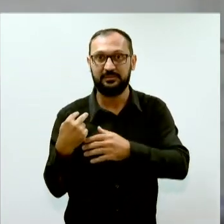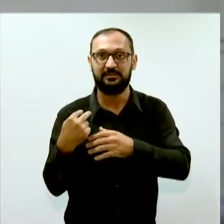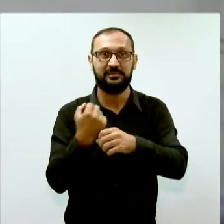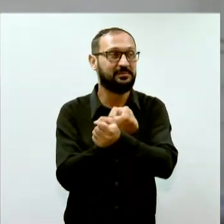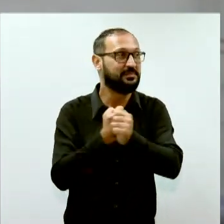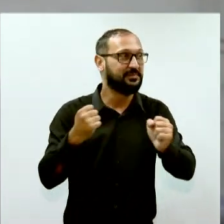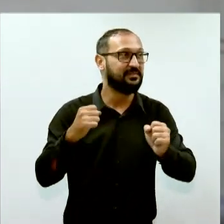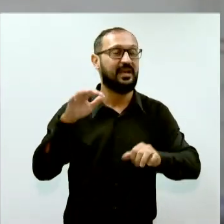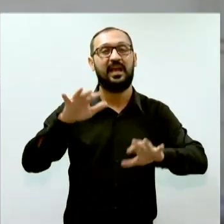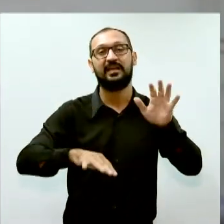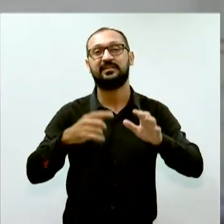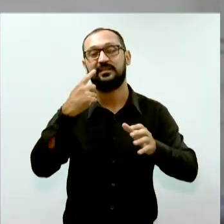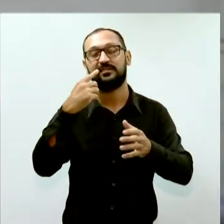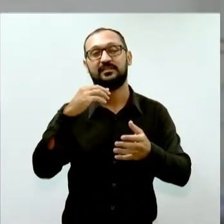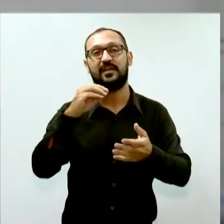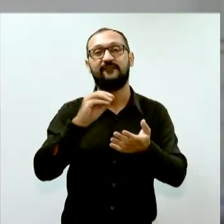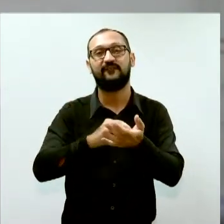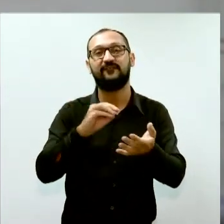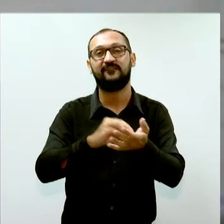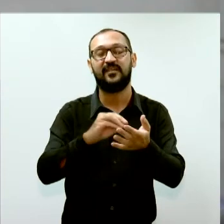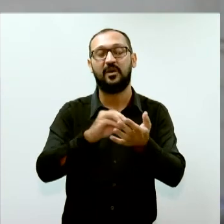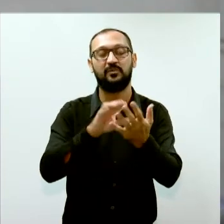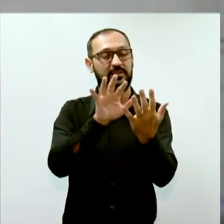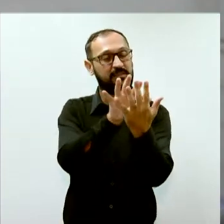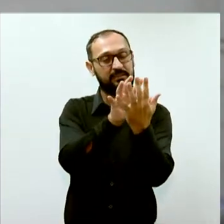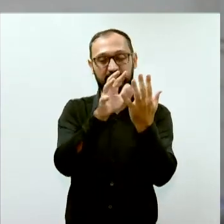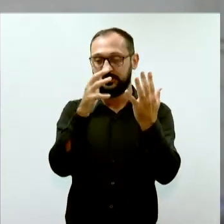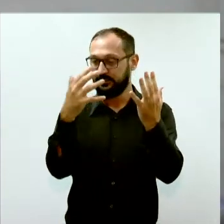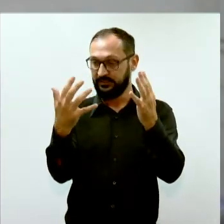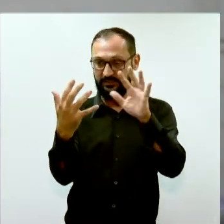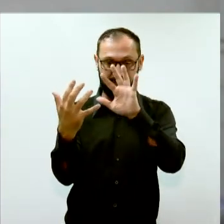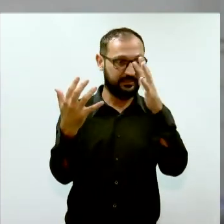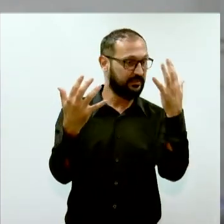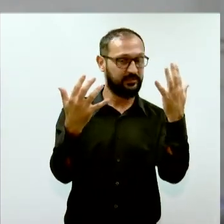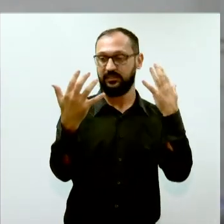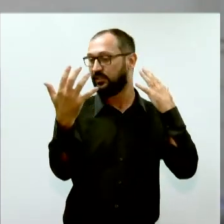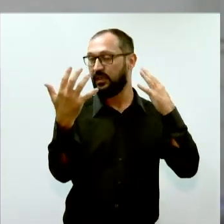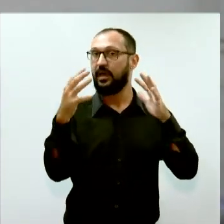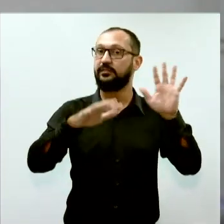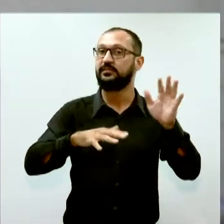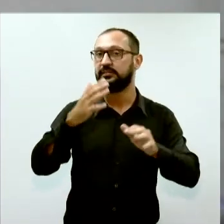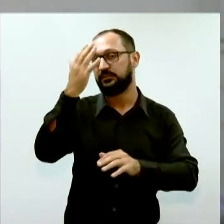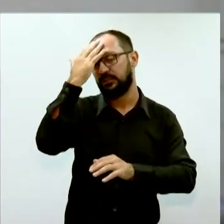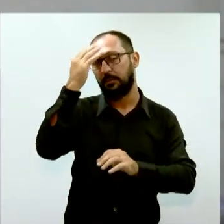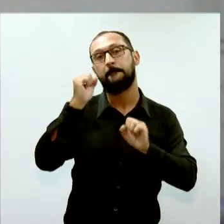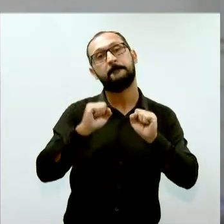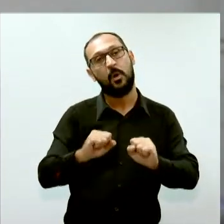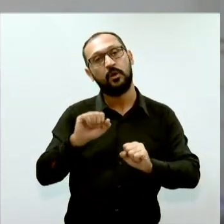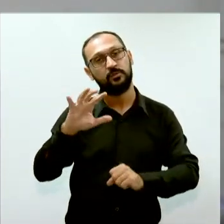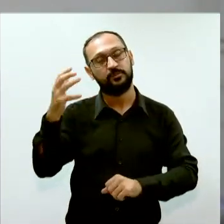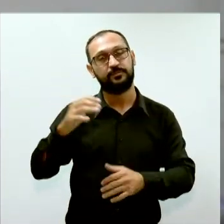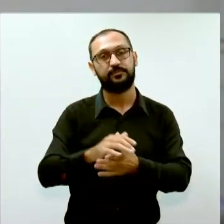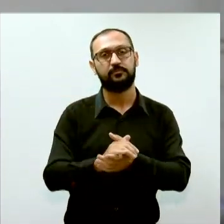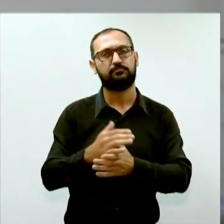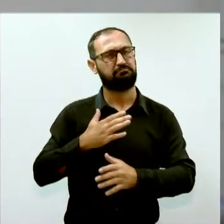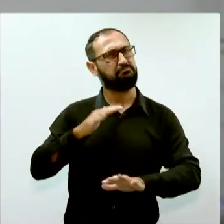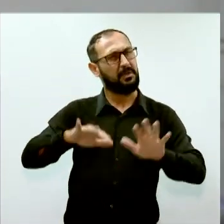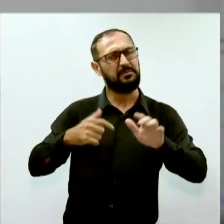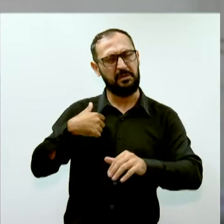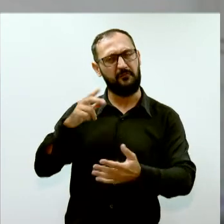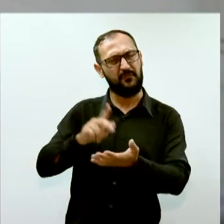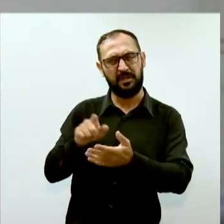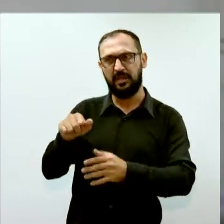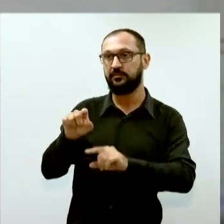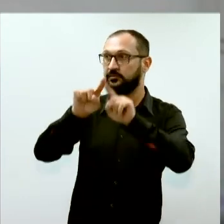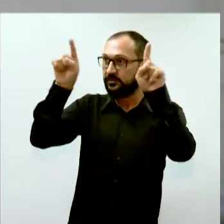Essas imagens, ou essa ausência de imagem refletida, ela às vezes é uma coisa previsível, você, sou eu ali